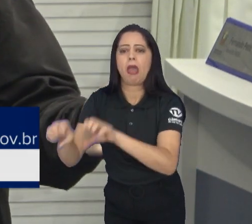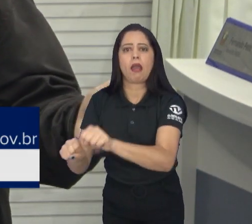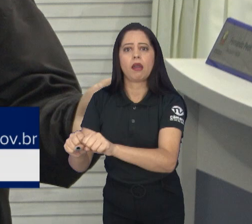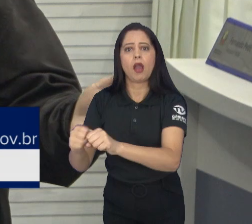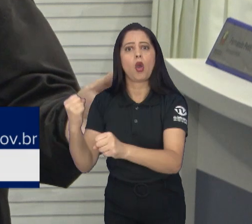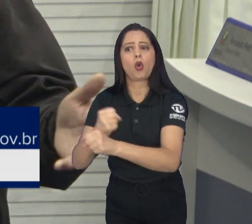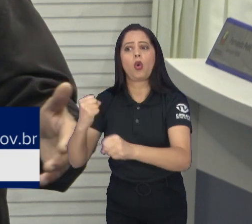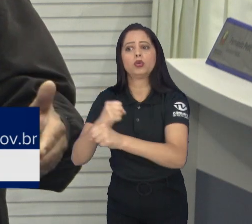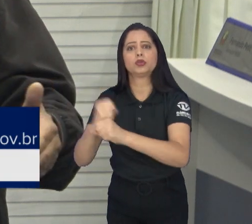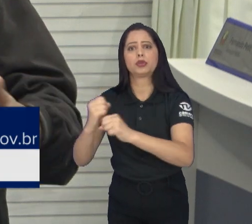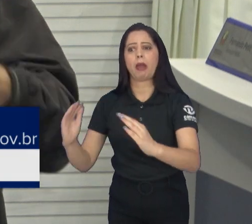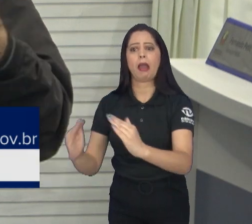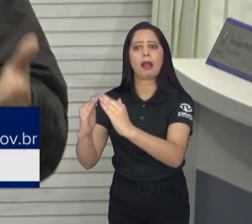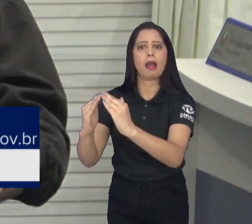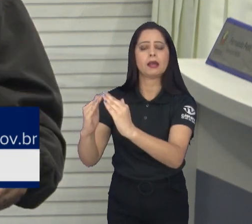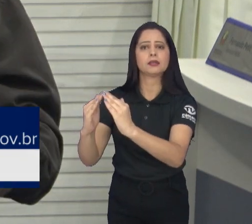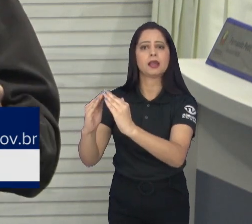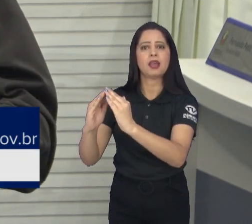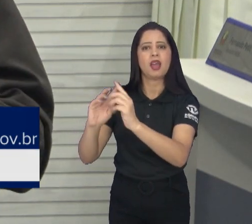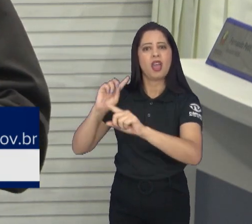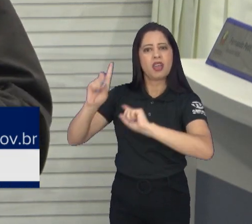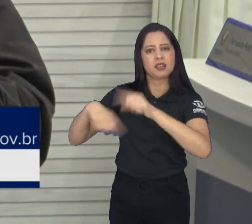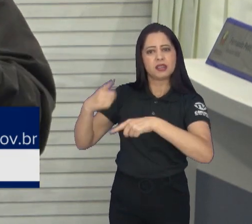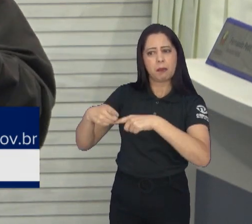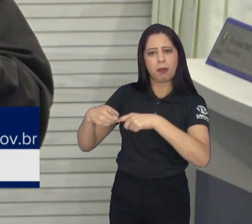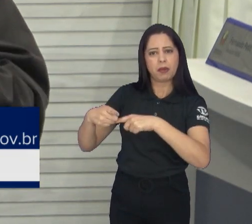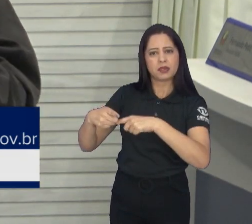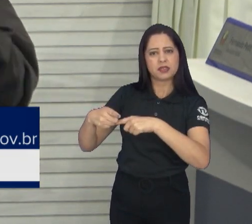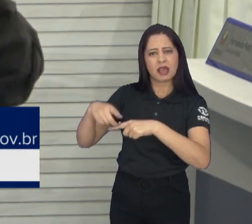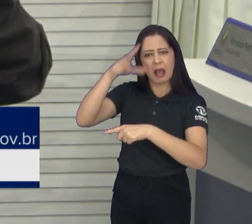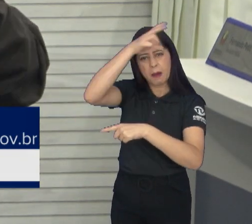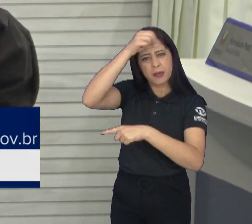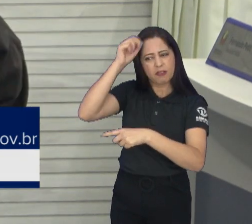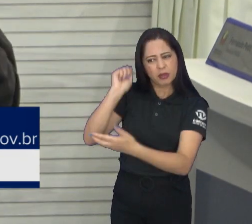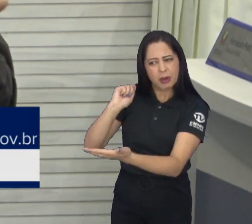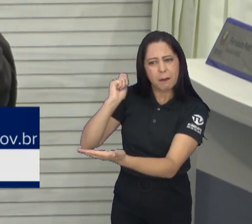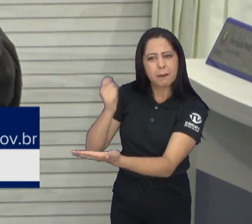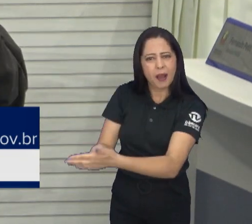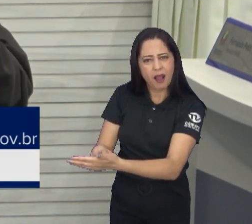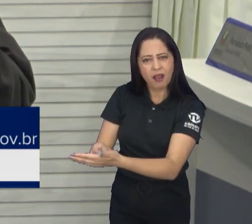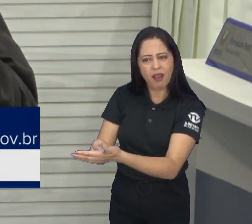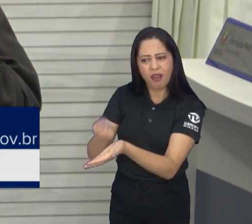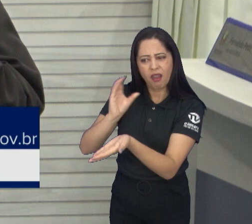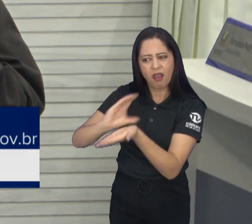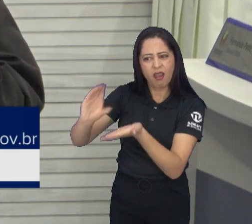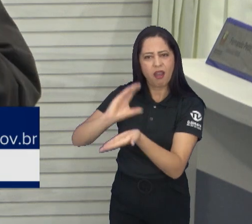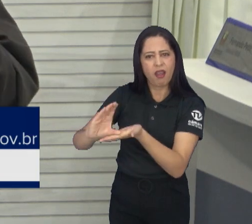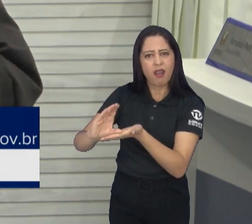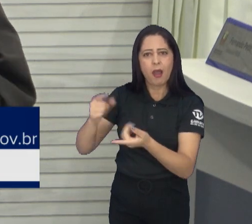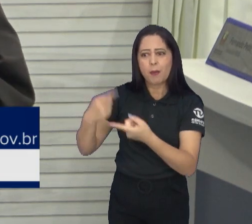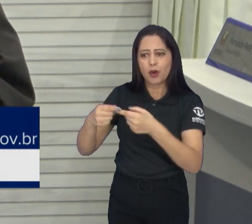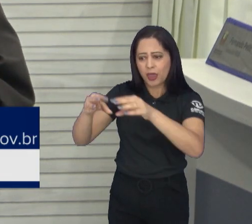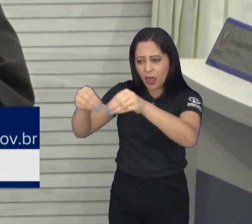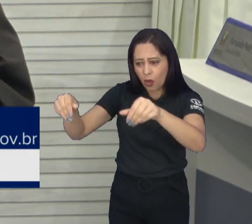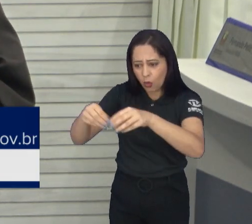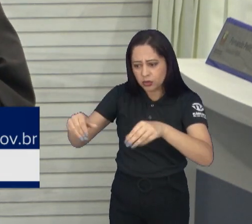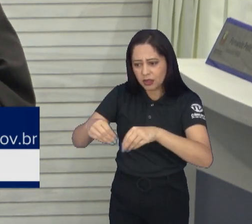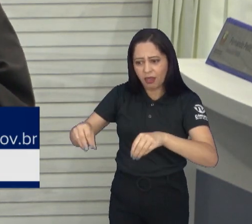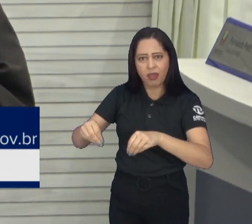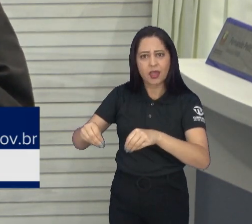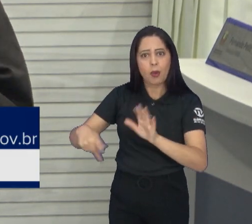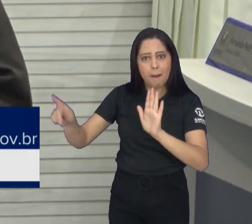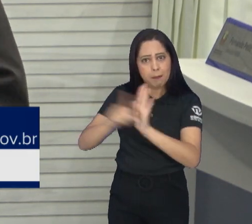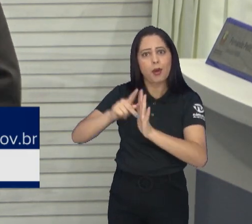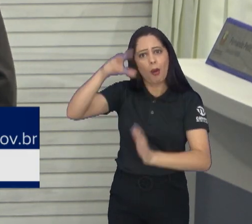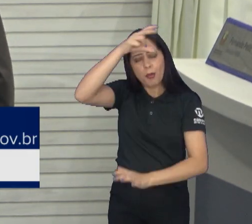barraco e depois a prefeitura desapropria uma coisa que já é dela. No caso aqui é uma